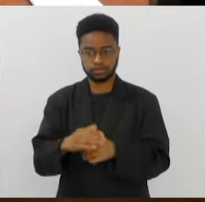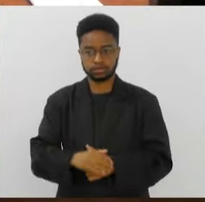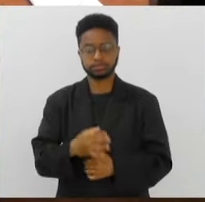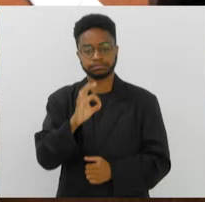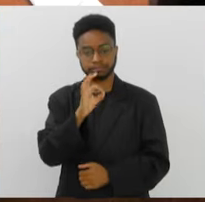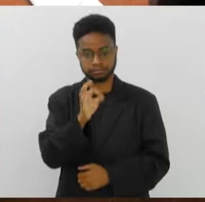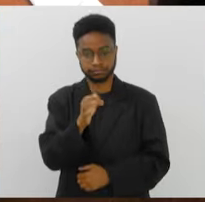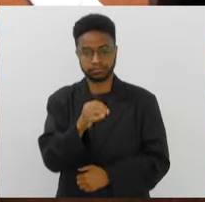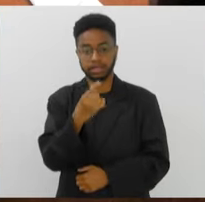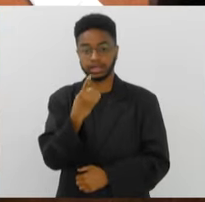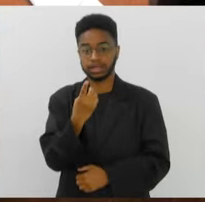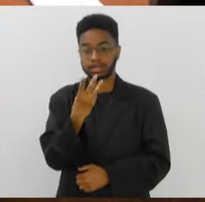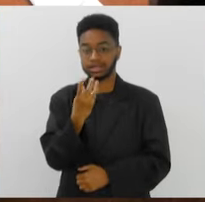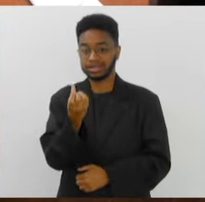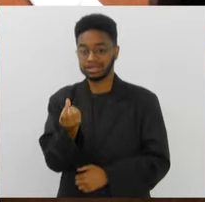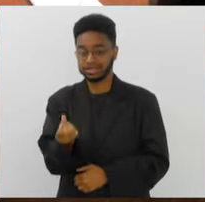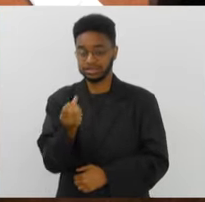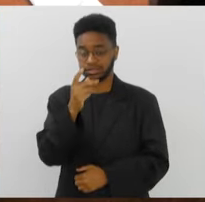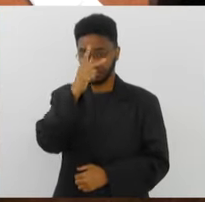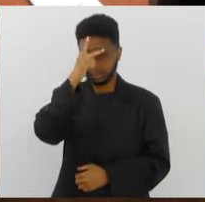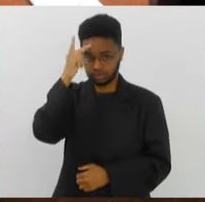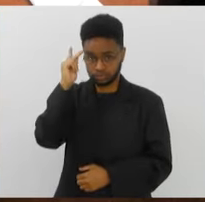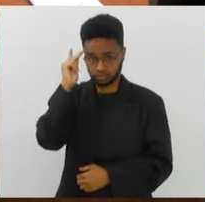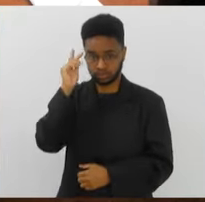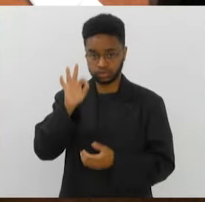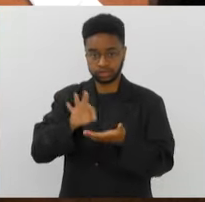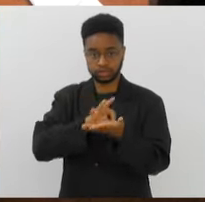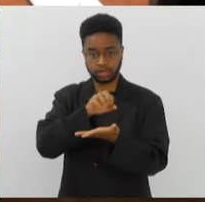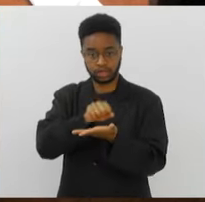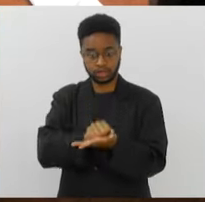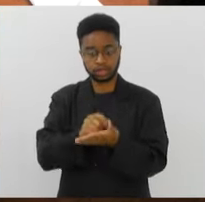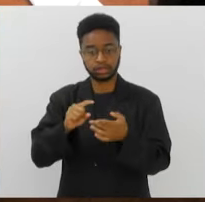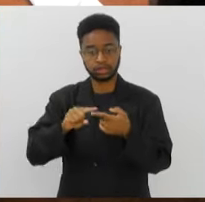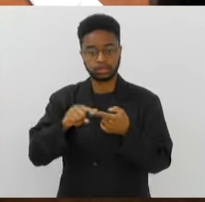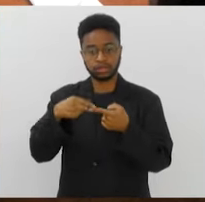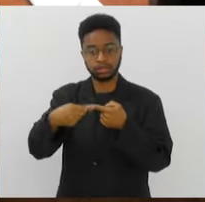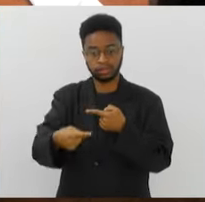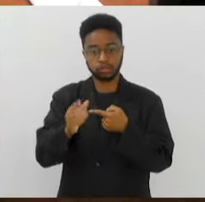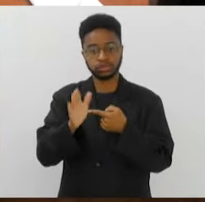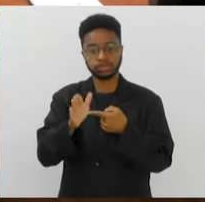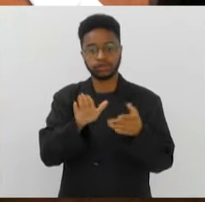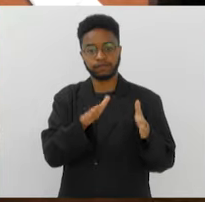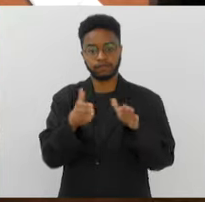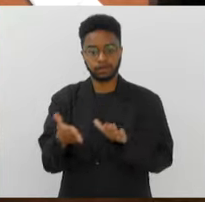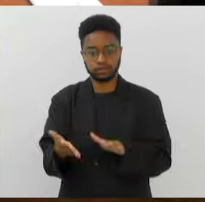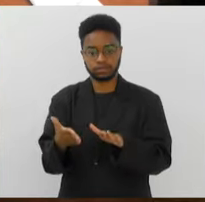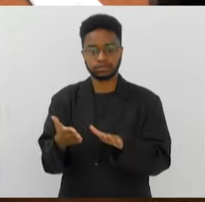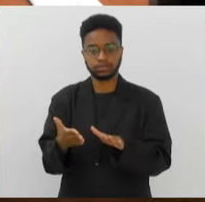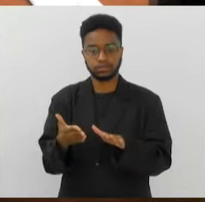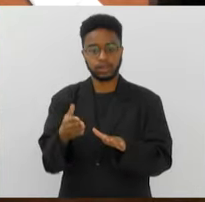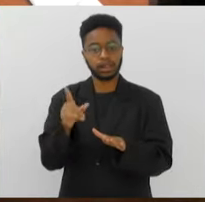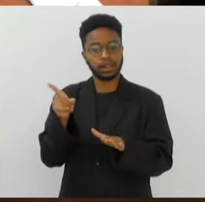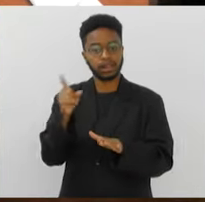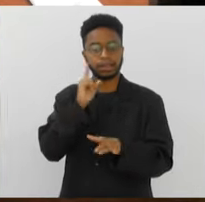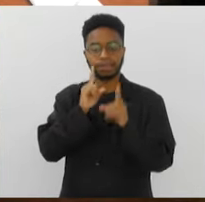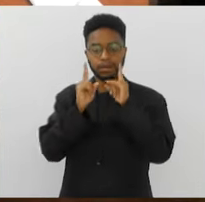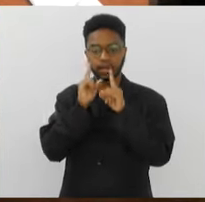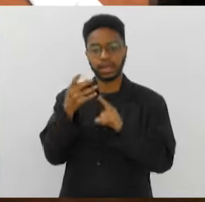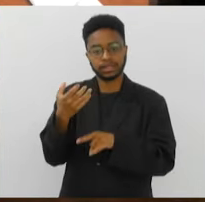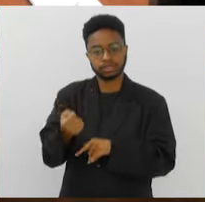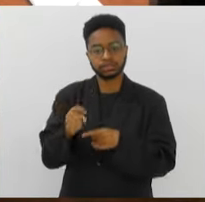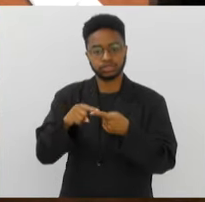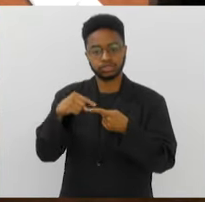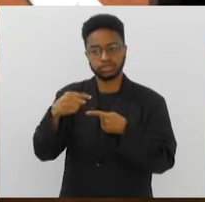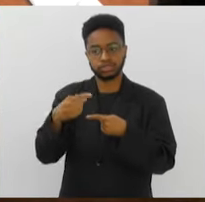mesmo. 136 pessoas cadastradas no Bolsa Mumbuca em Maricá para receber o dinheiro após